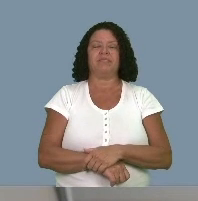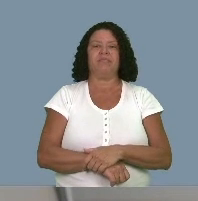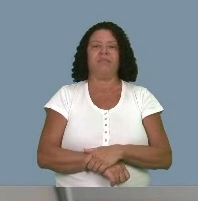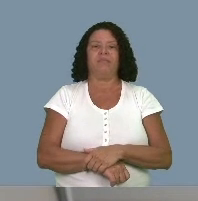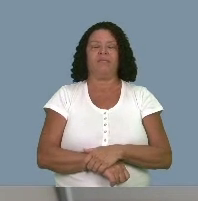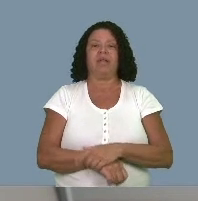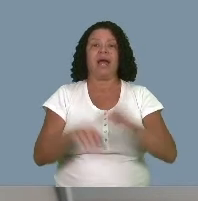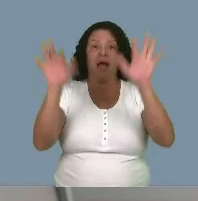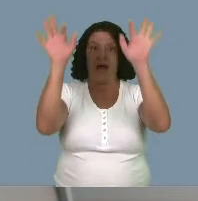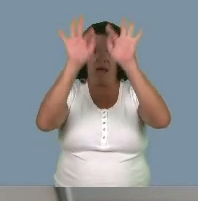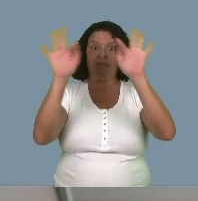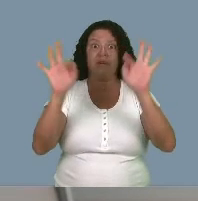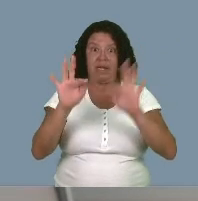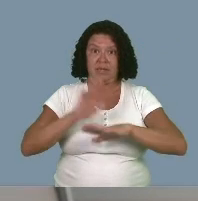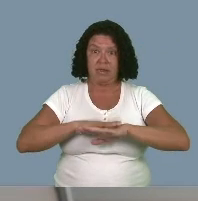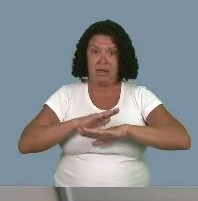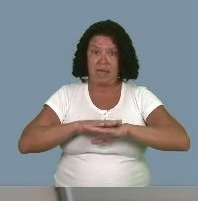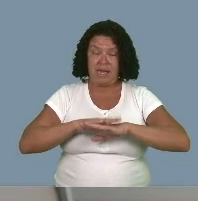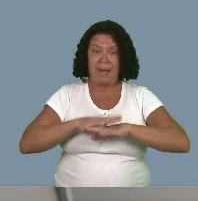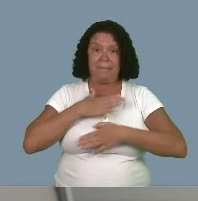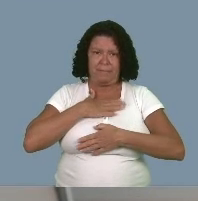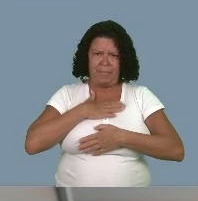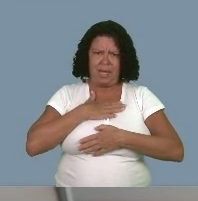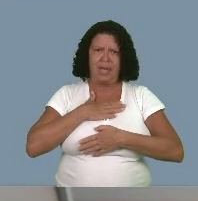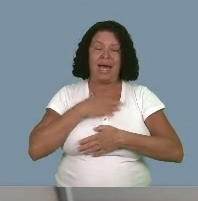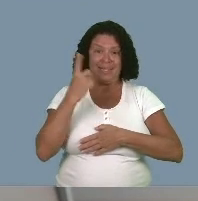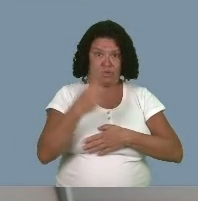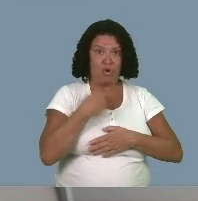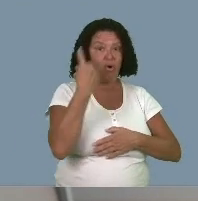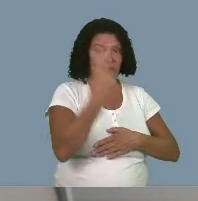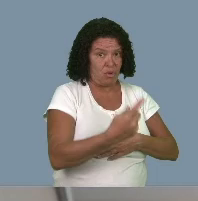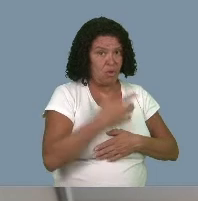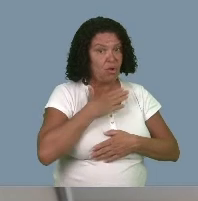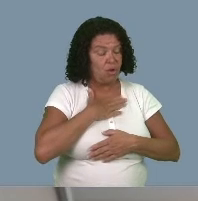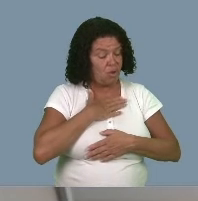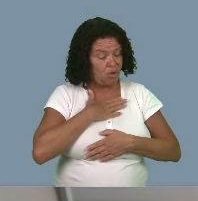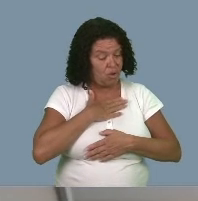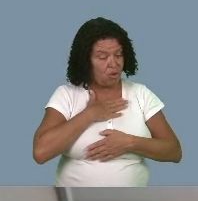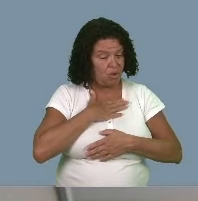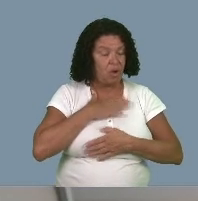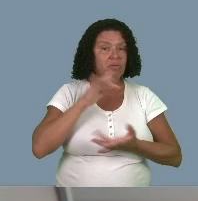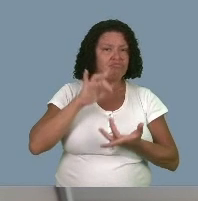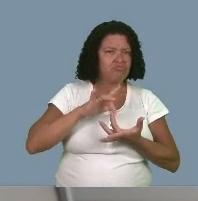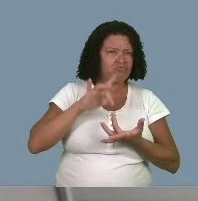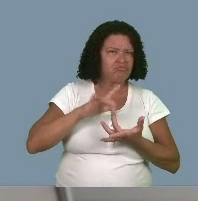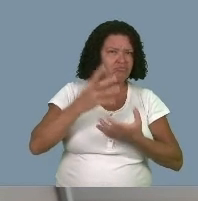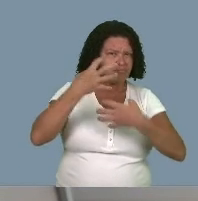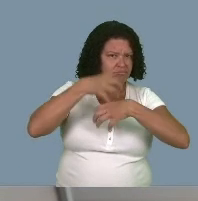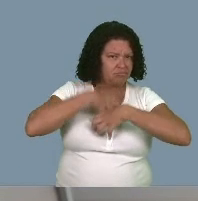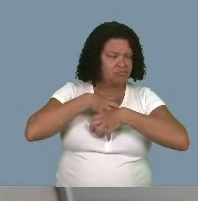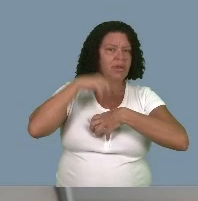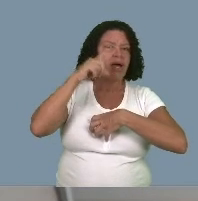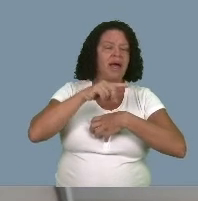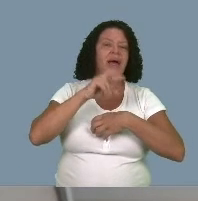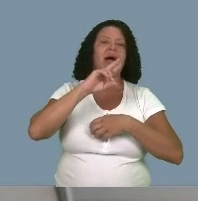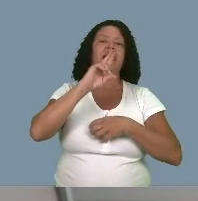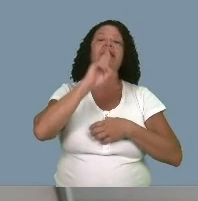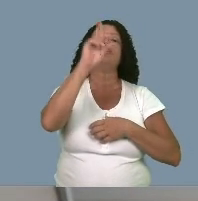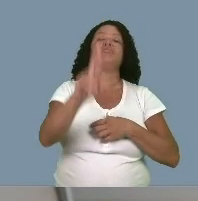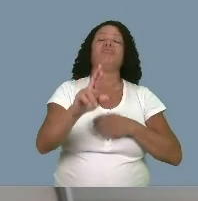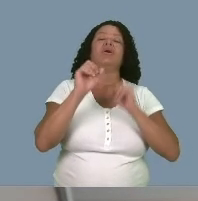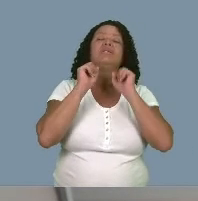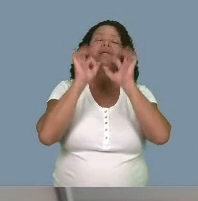a felicidade pessoal, né, a nossa felicidade íntima, ela é resultado das bênçãos que